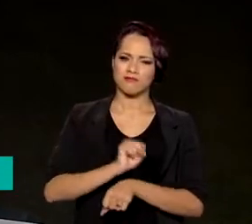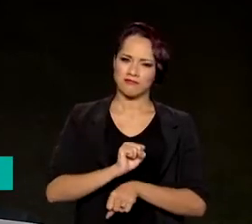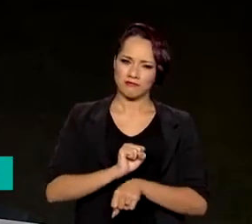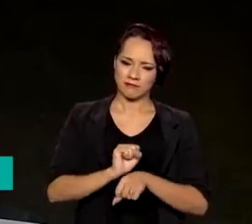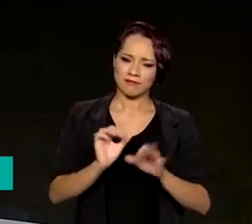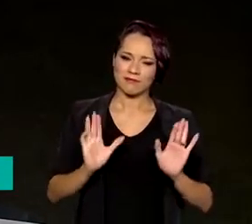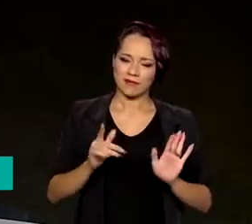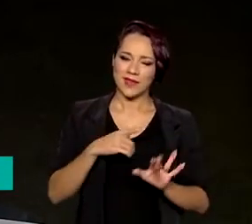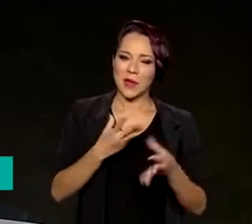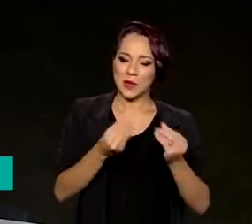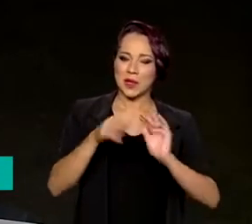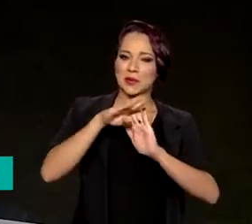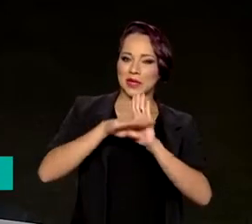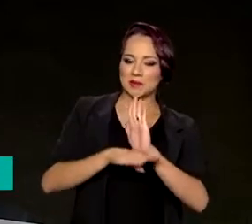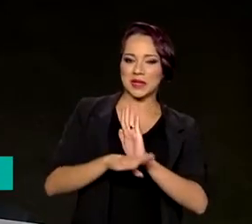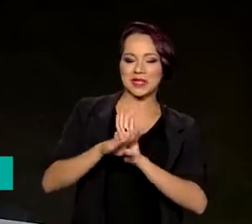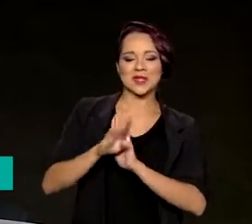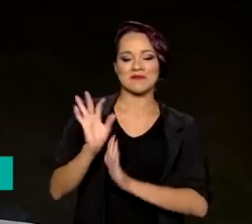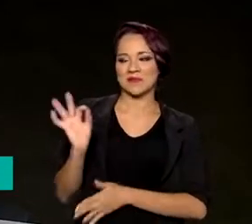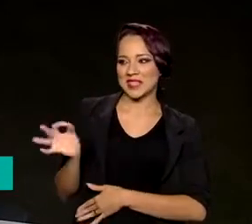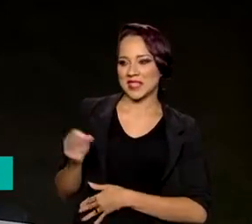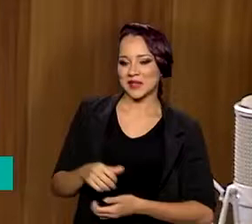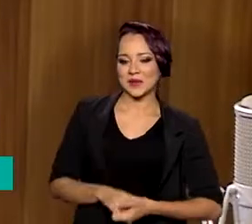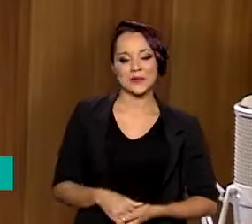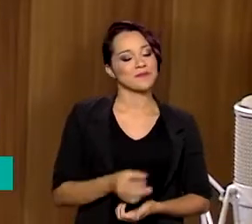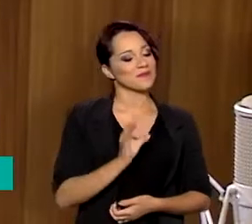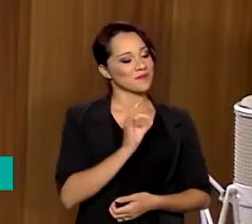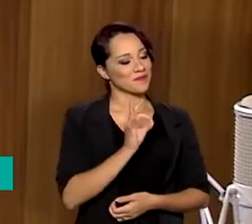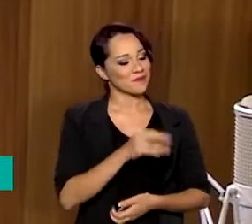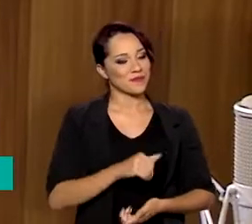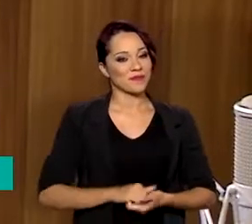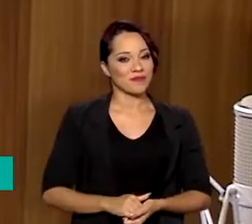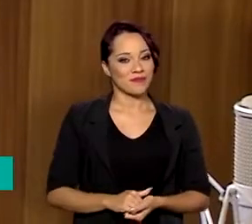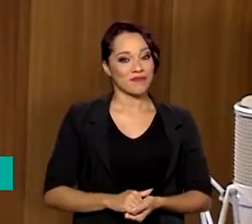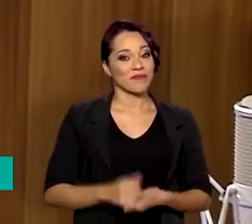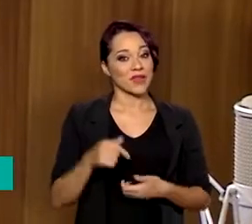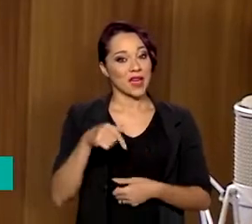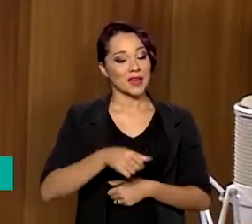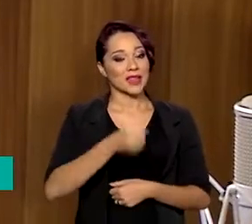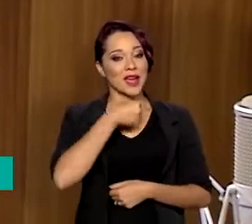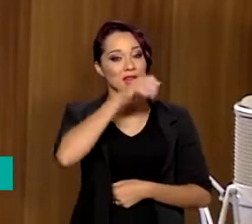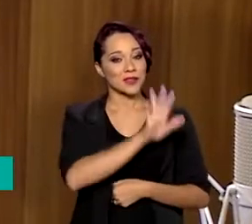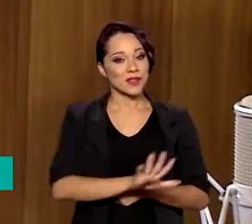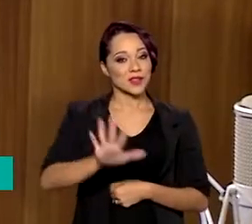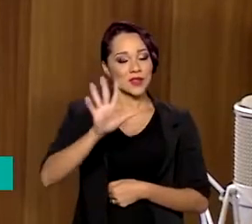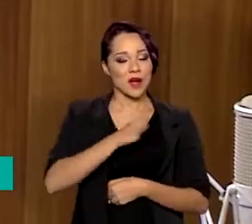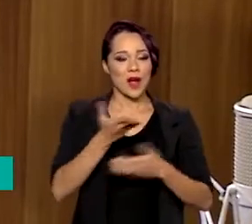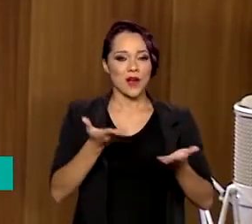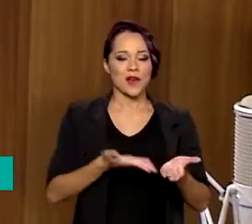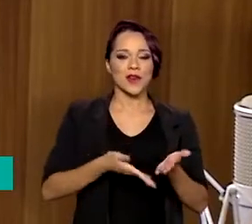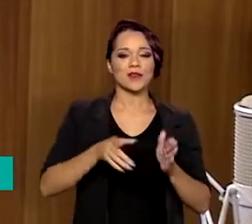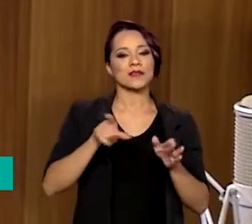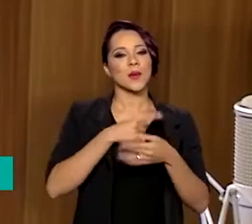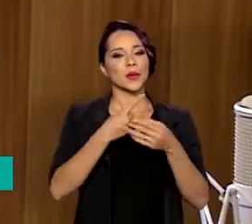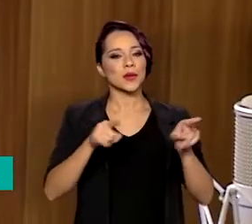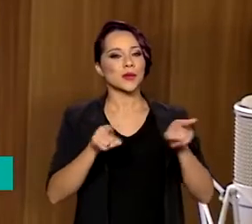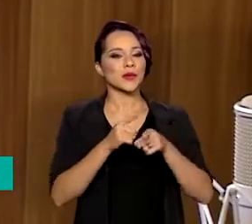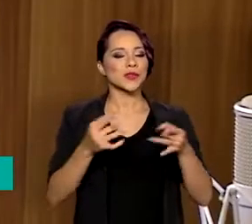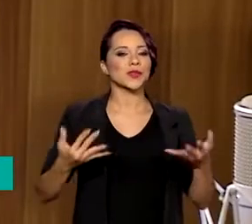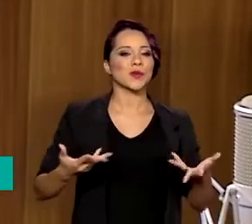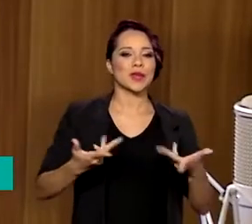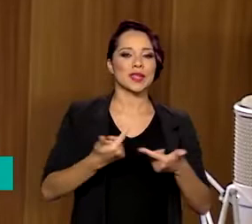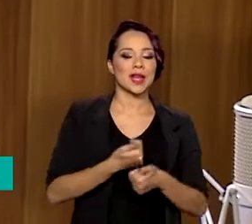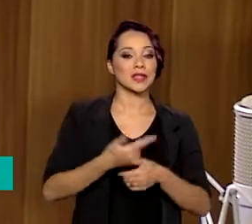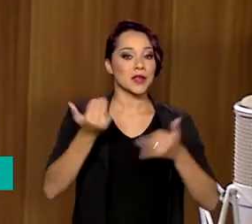não. Ainda tem muita programação no ar, não é isso, Monique? Exatamente, Miguelzinho. Aqui na Rádio Nacional você fica agora com muita música de